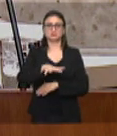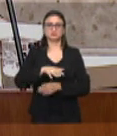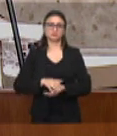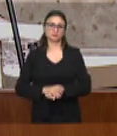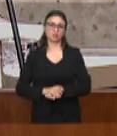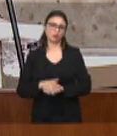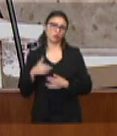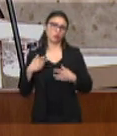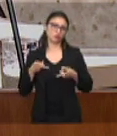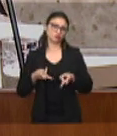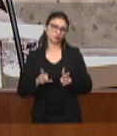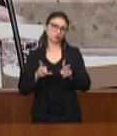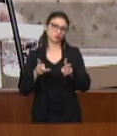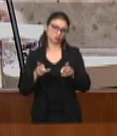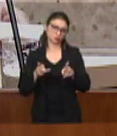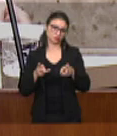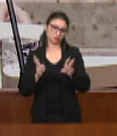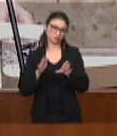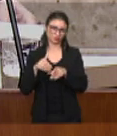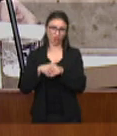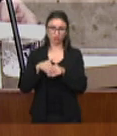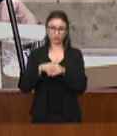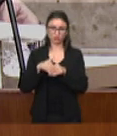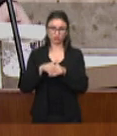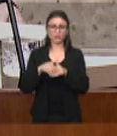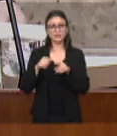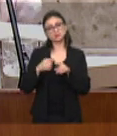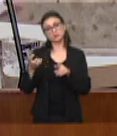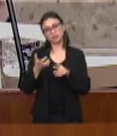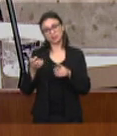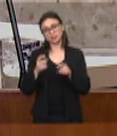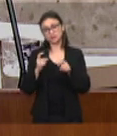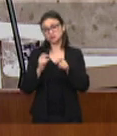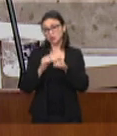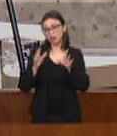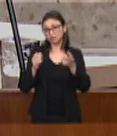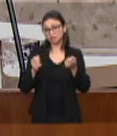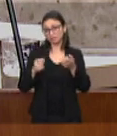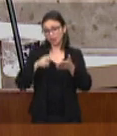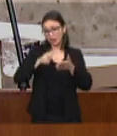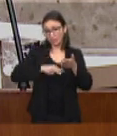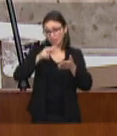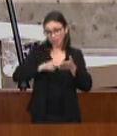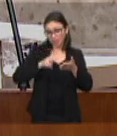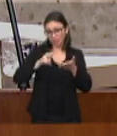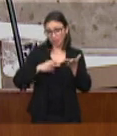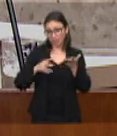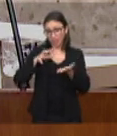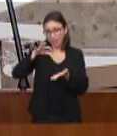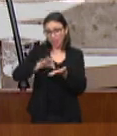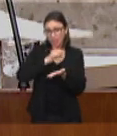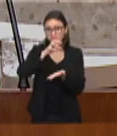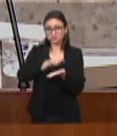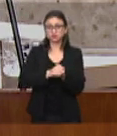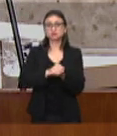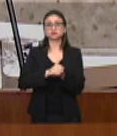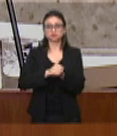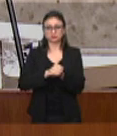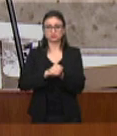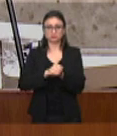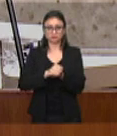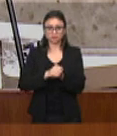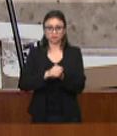DPF 634, requerente CNTM, plenário julgação contra leis do município de São Paulo